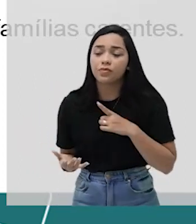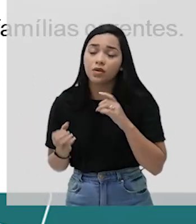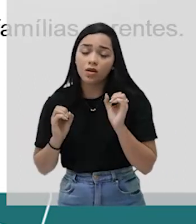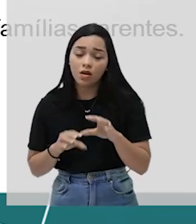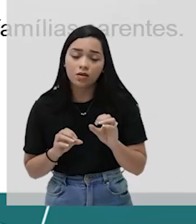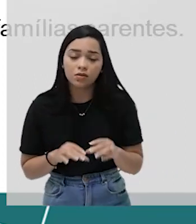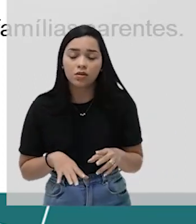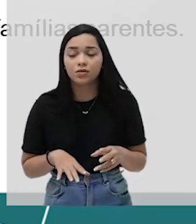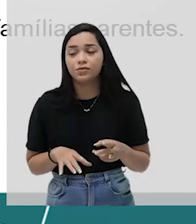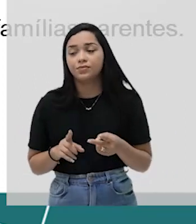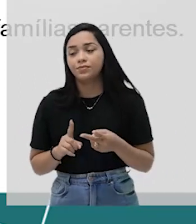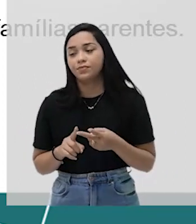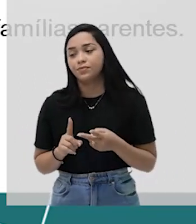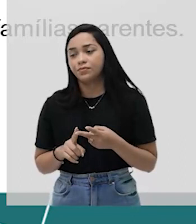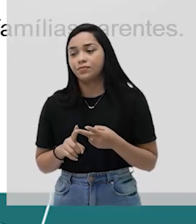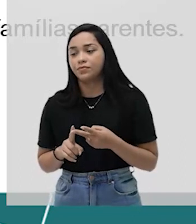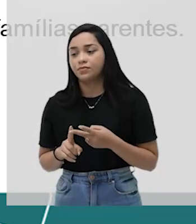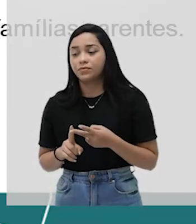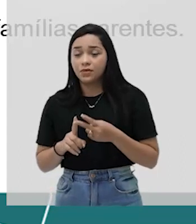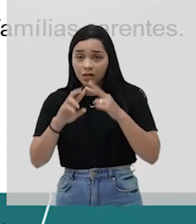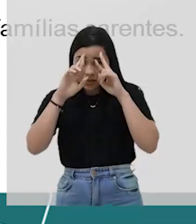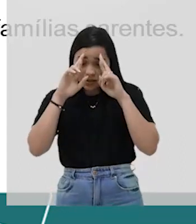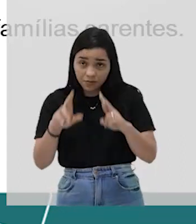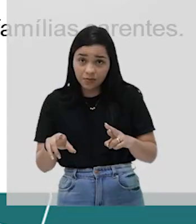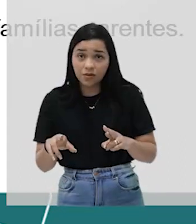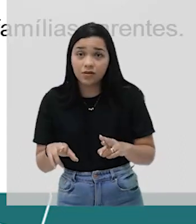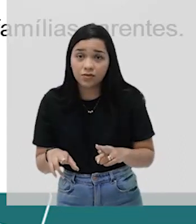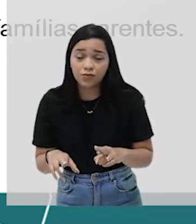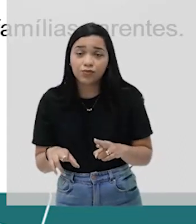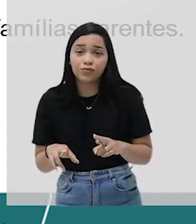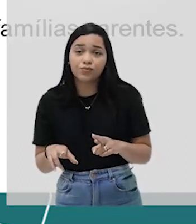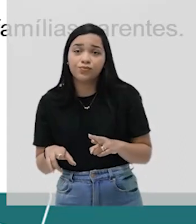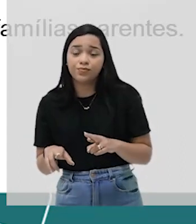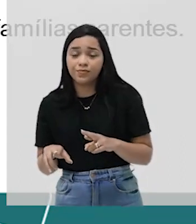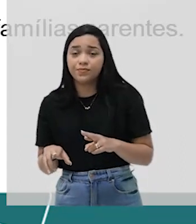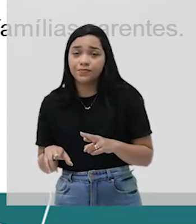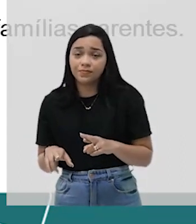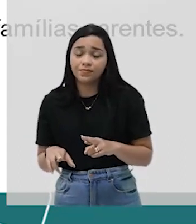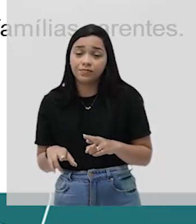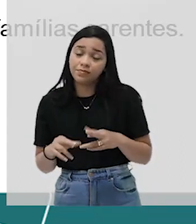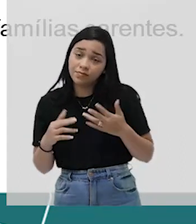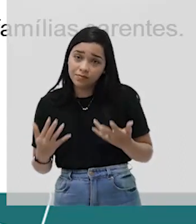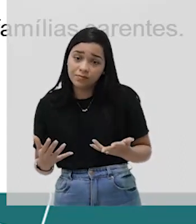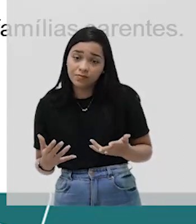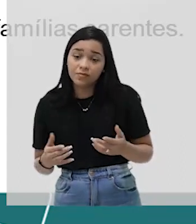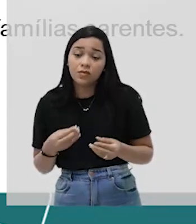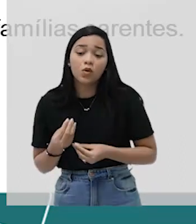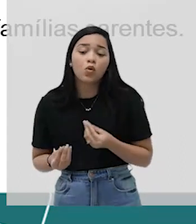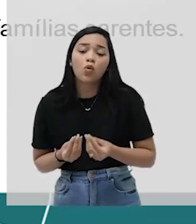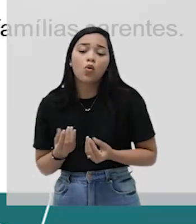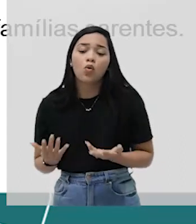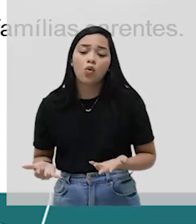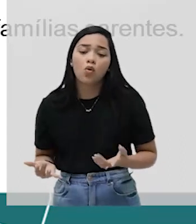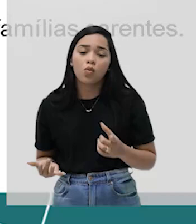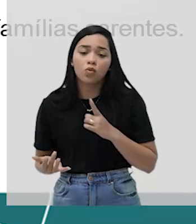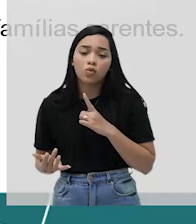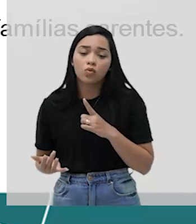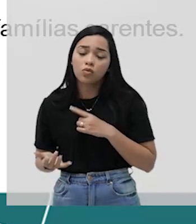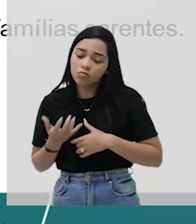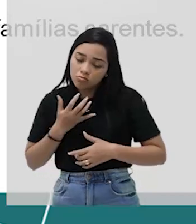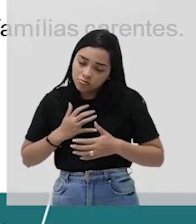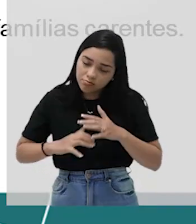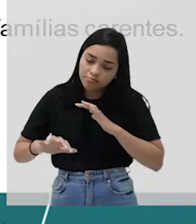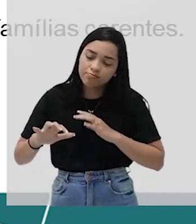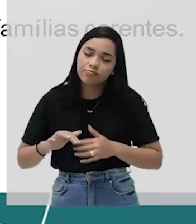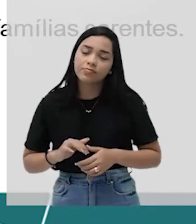educação, com respeito às diversidades. Tá? Como se faz isso? Com